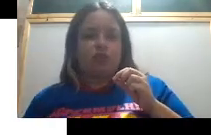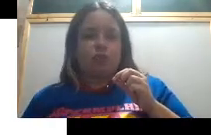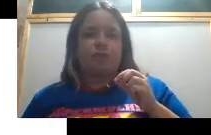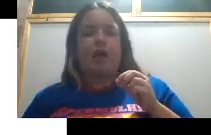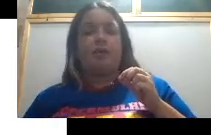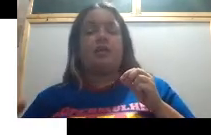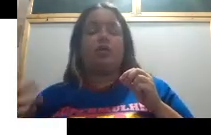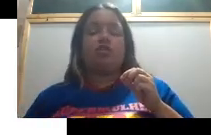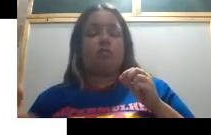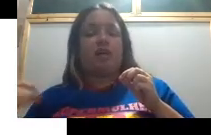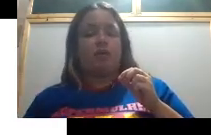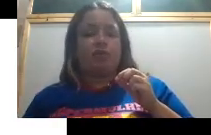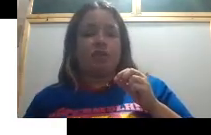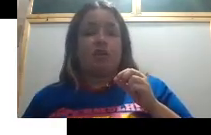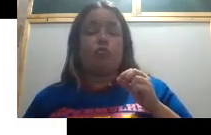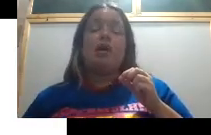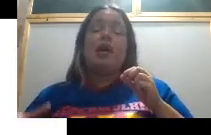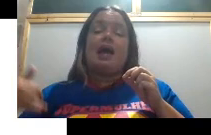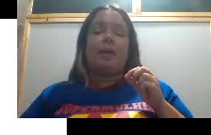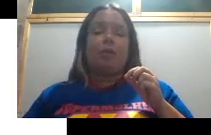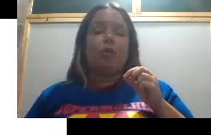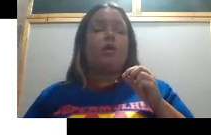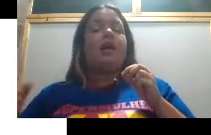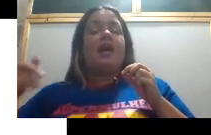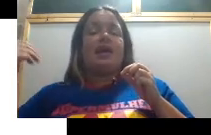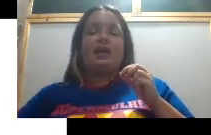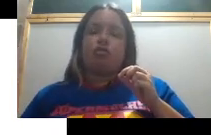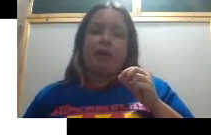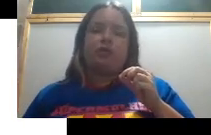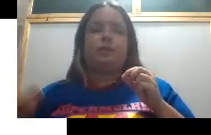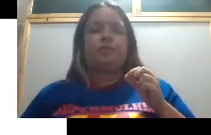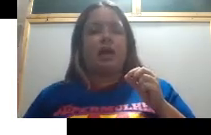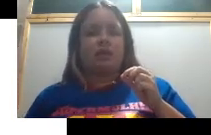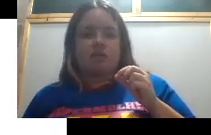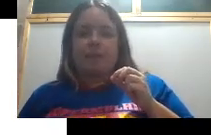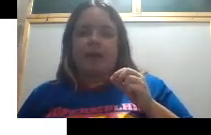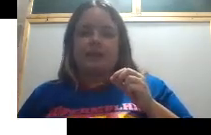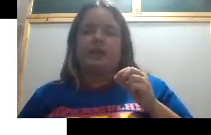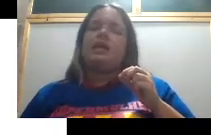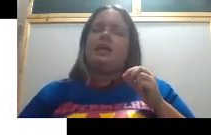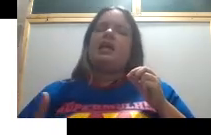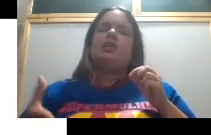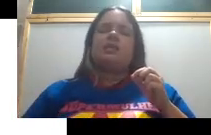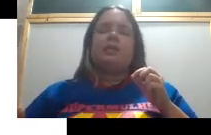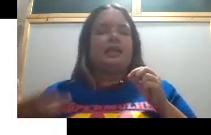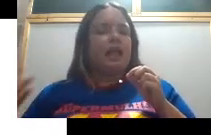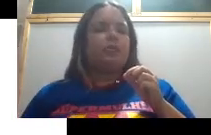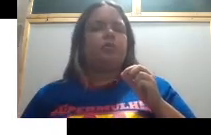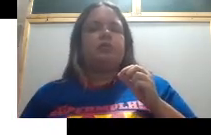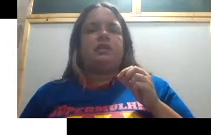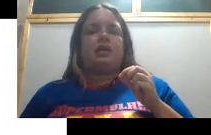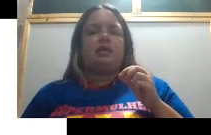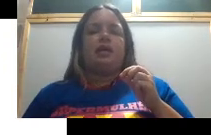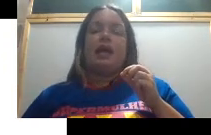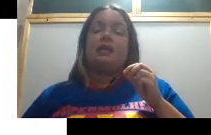símbolo e a bandeira agora a gente fala euphonista é Amor é respeito a nossa Pátria e a nossa